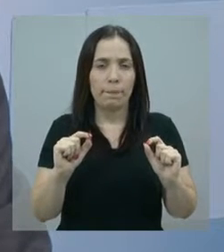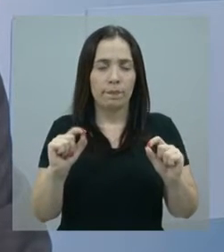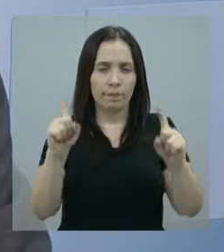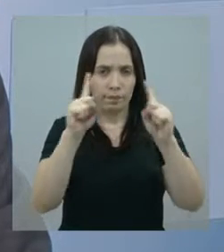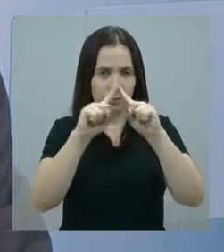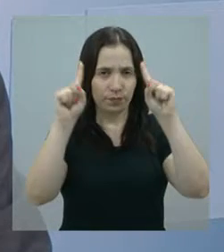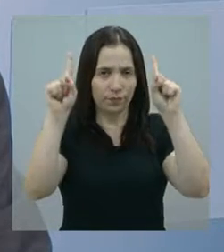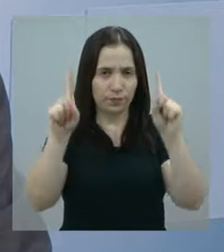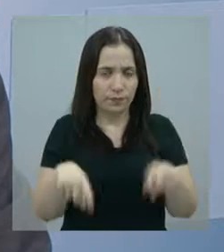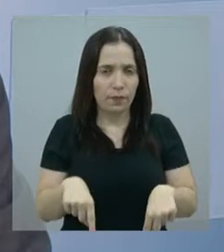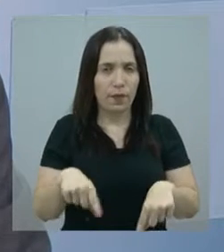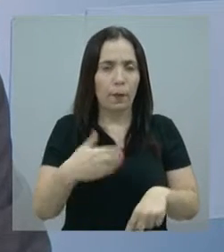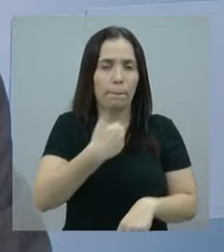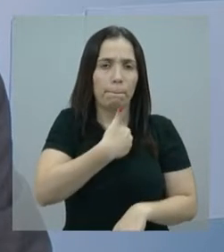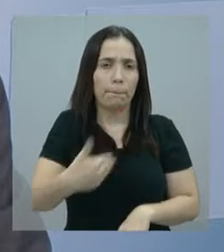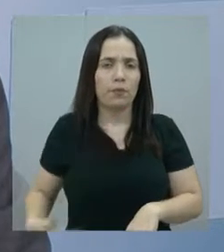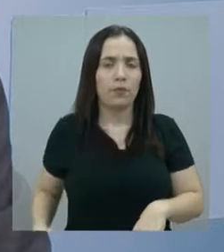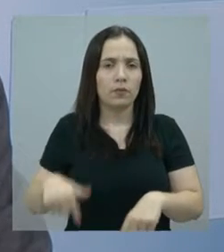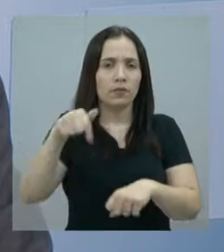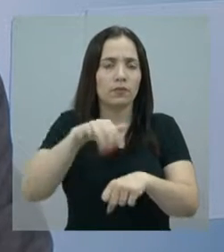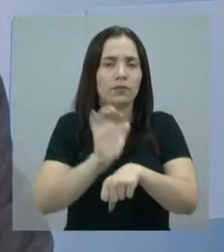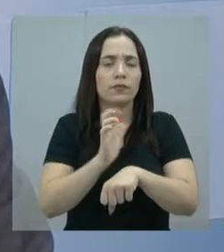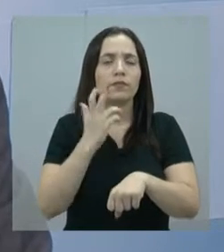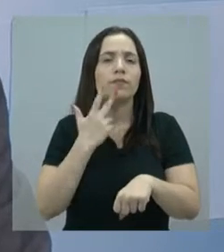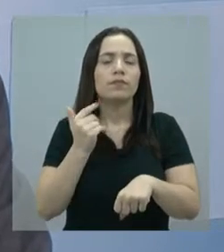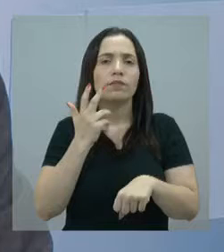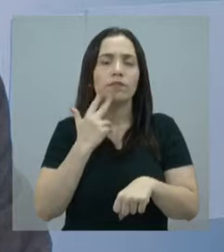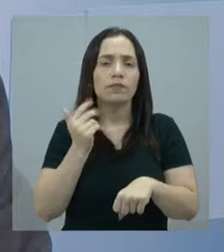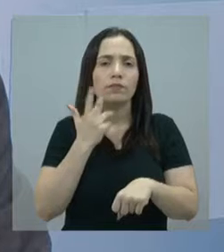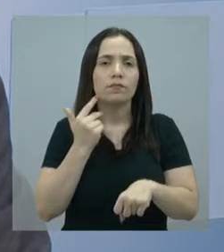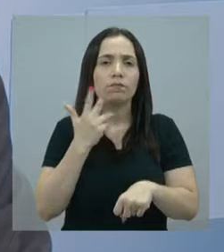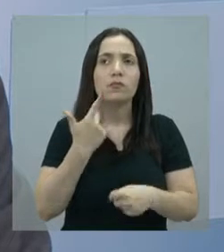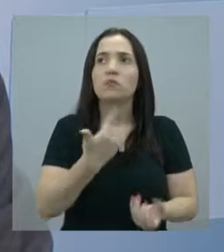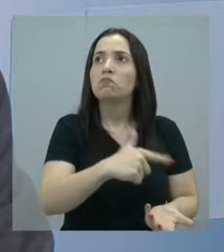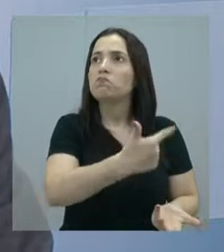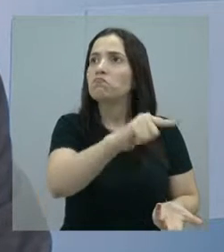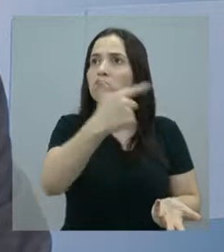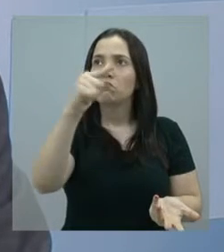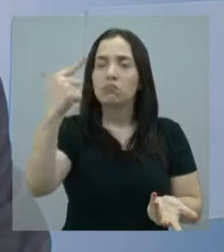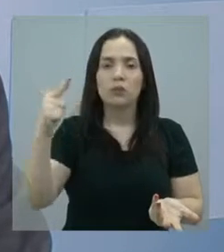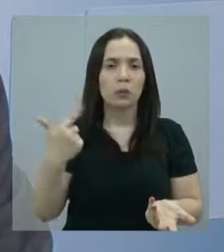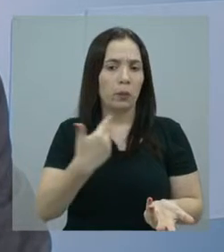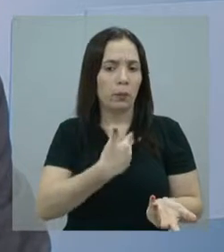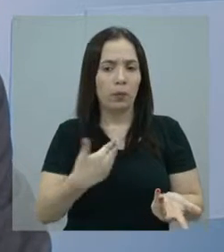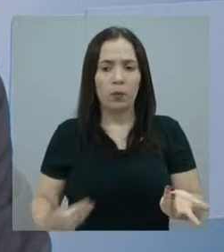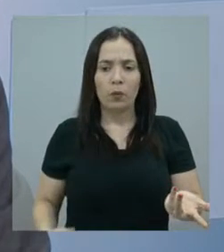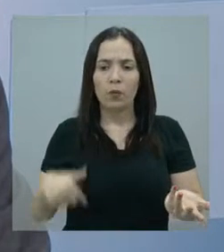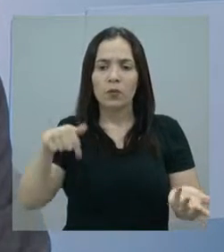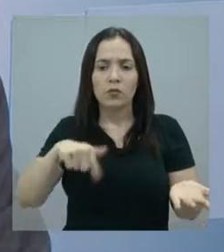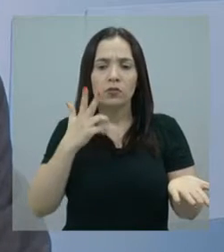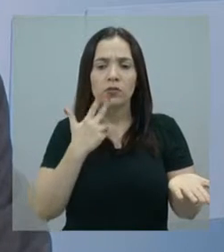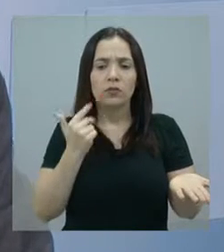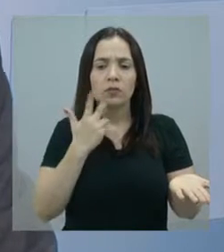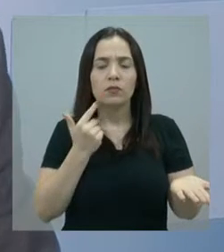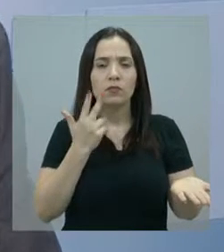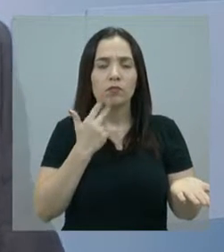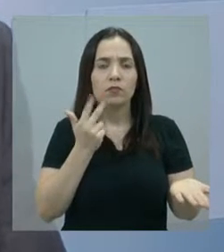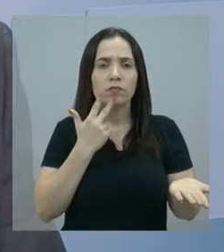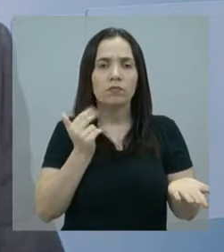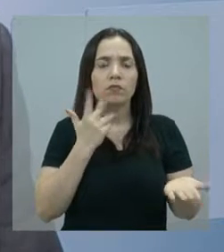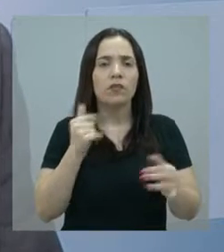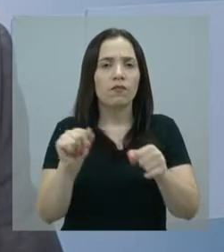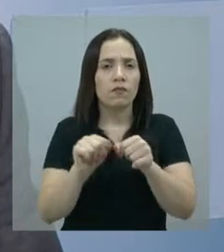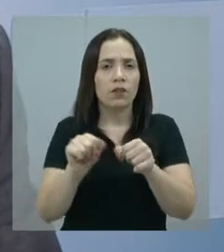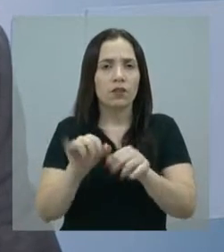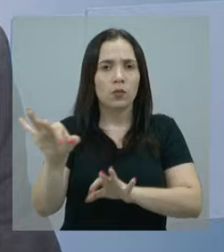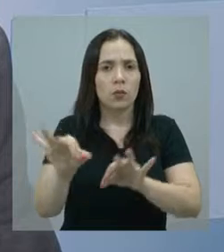programa editorial público do estado do Ceará. Nenhuma editora pública do estado do Ceará